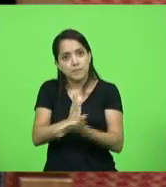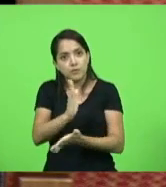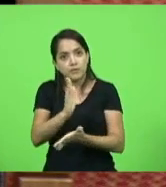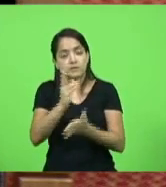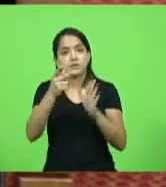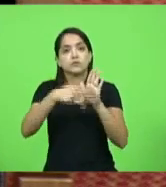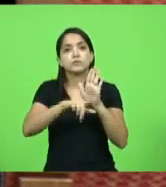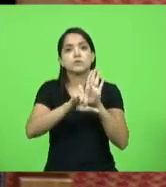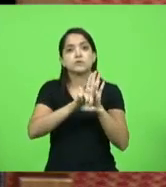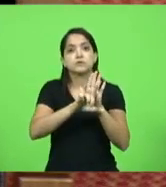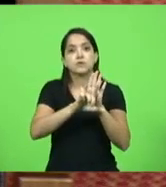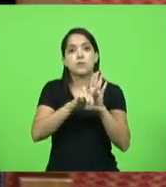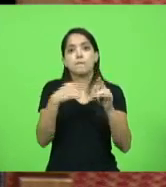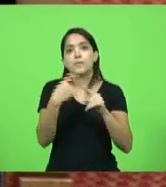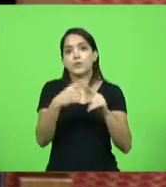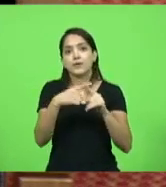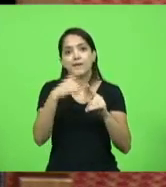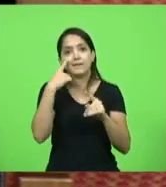lhe interessa.